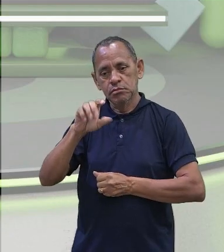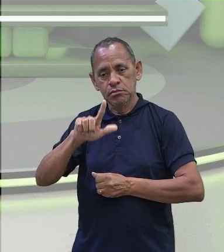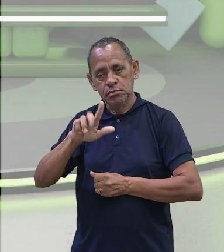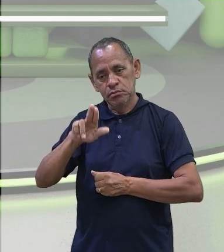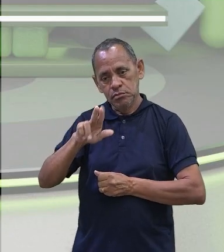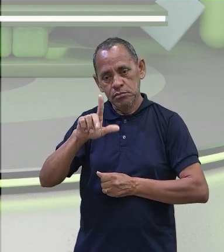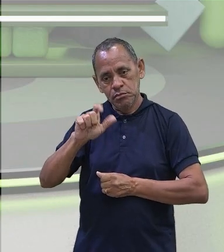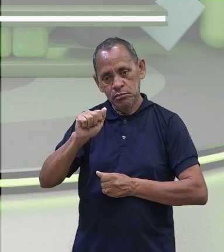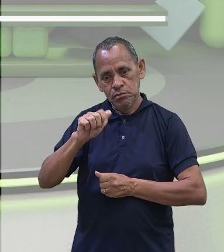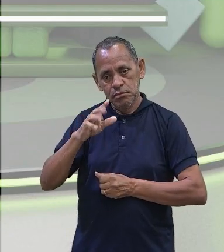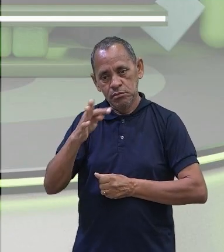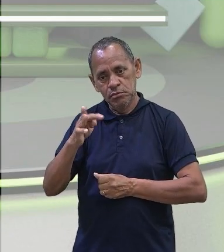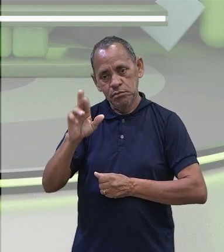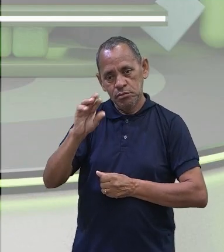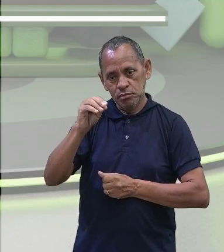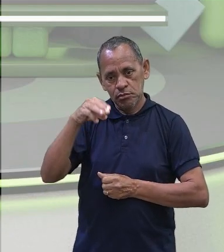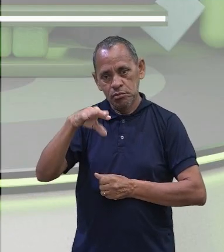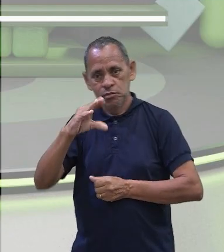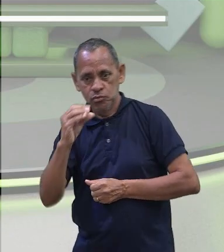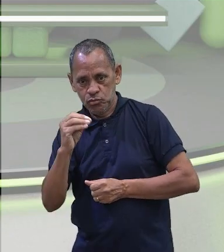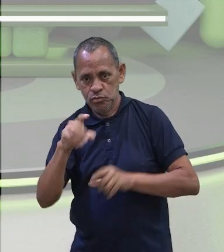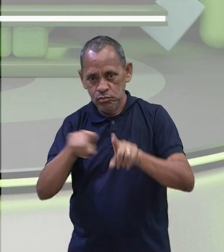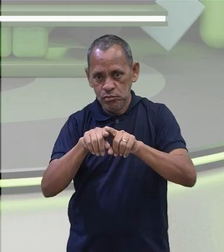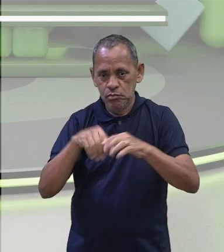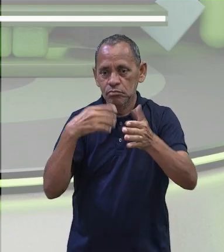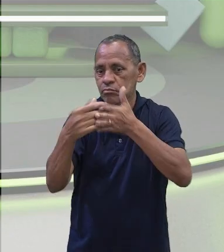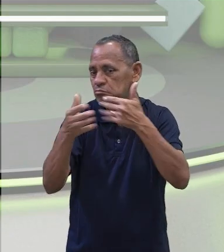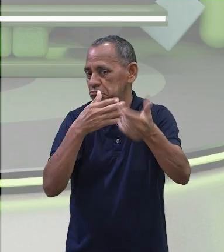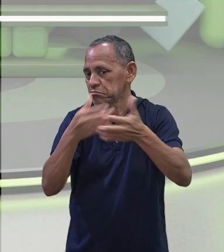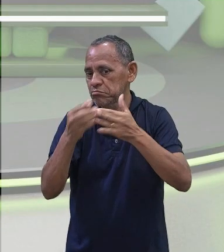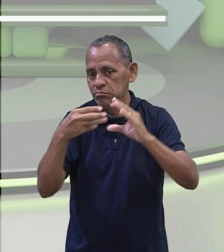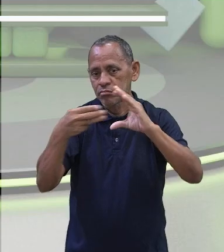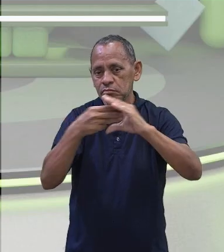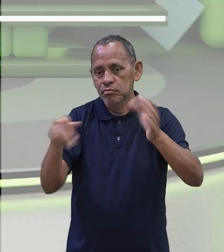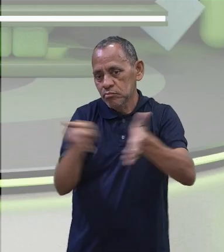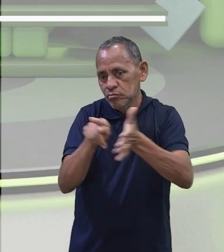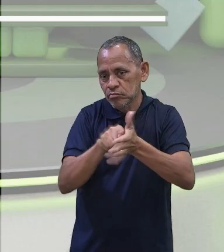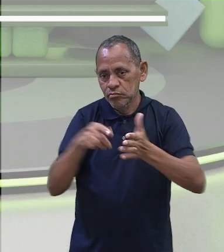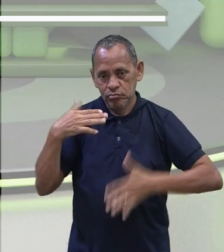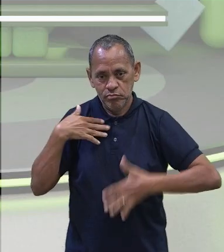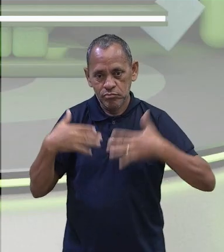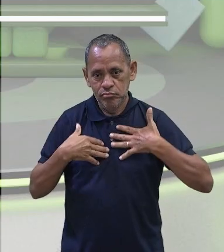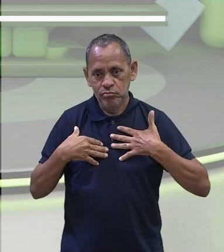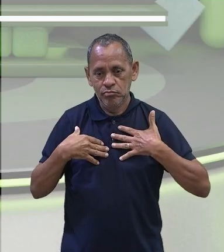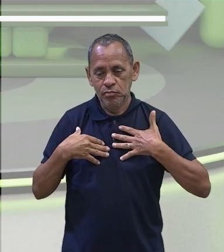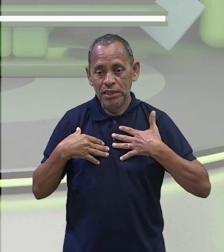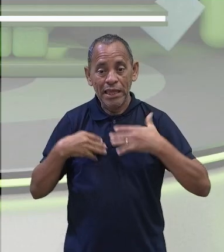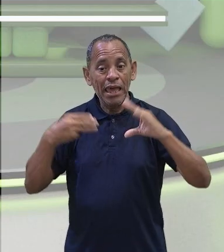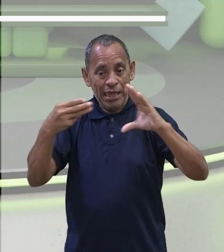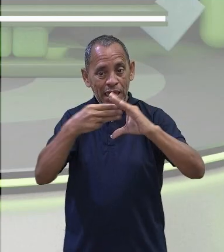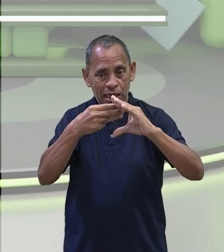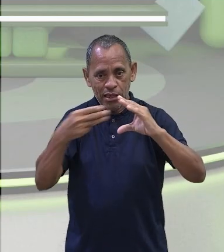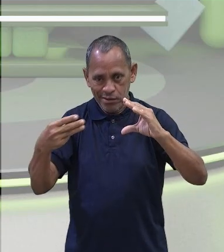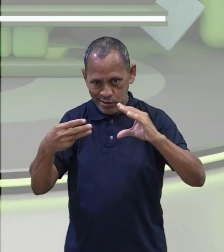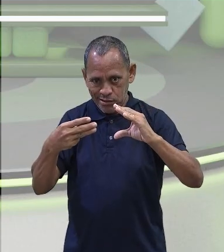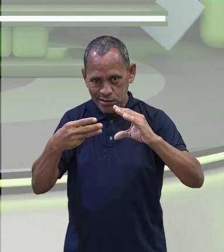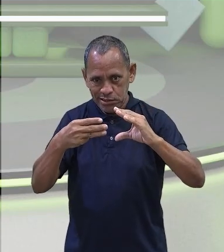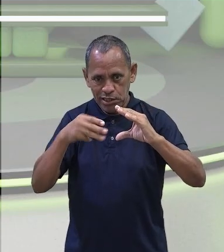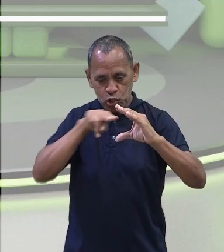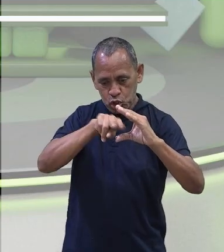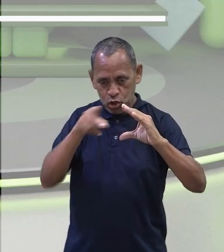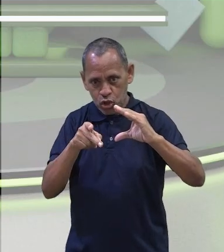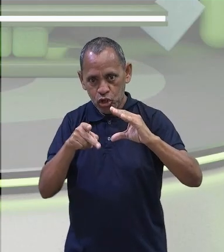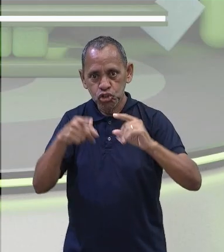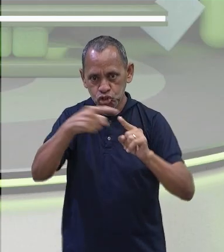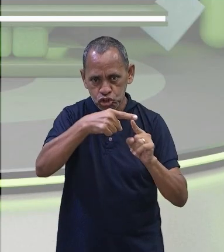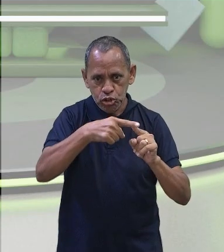células, ou seja, qualquer célula do corpo, ela pode, então, né, se diferenciar. Seja uma